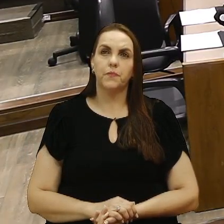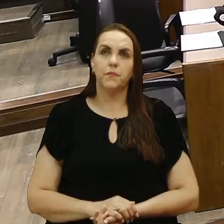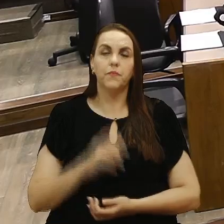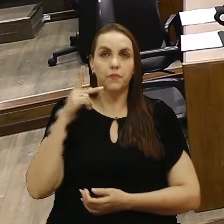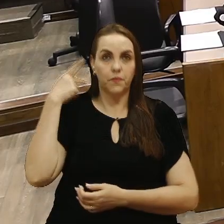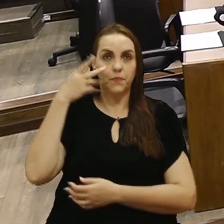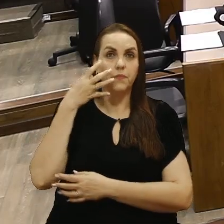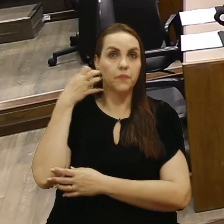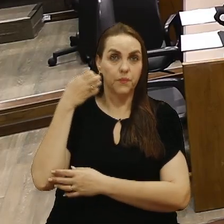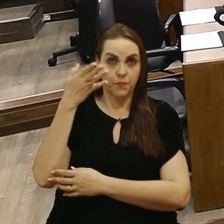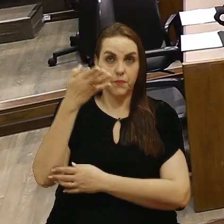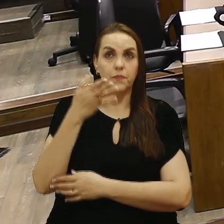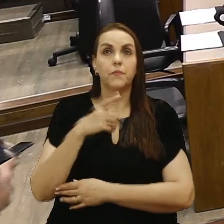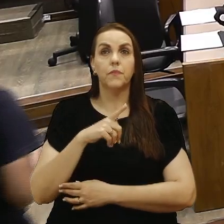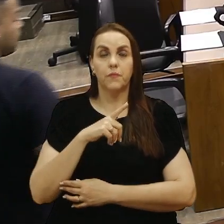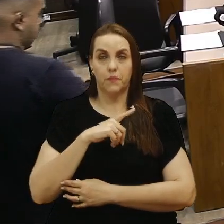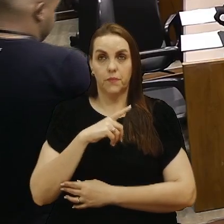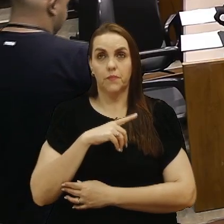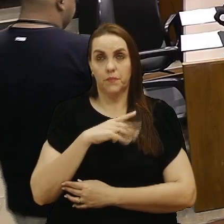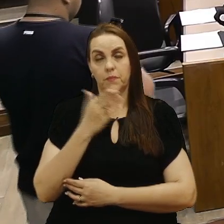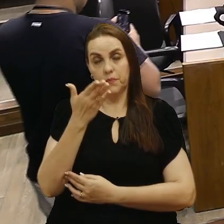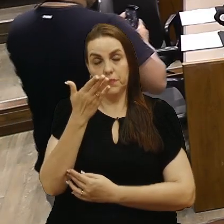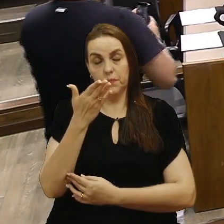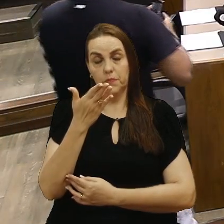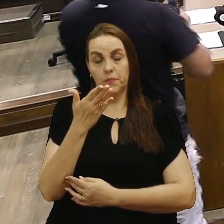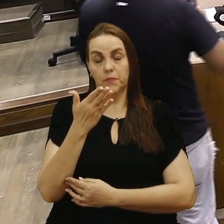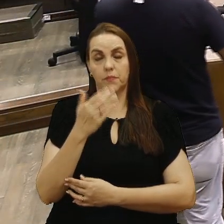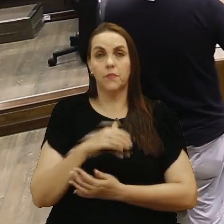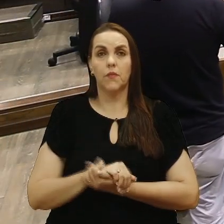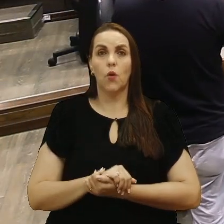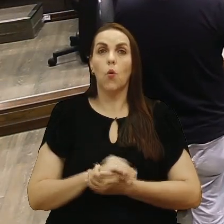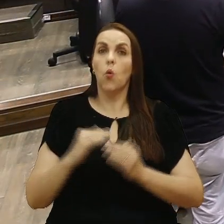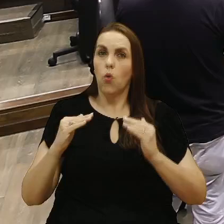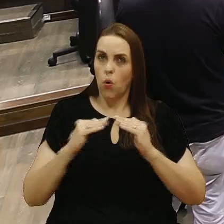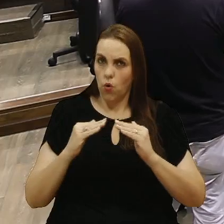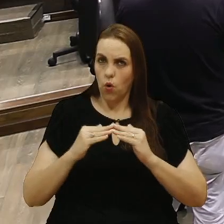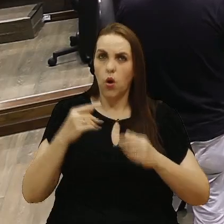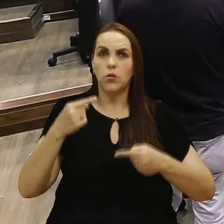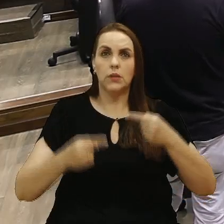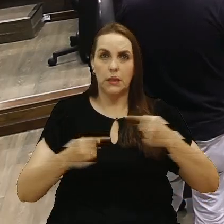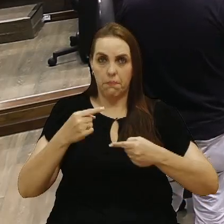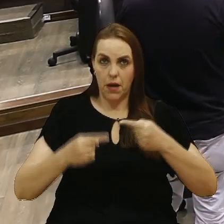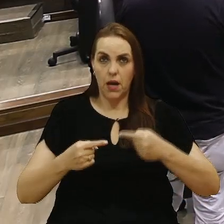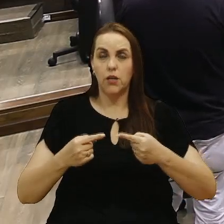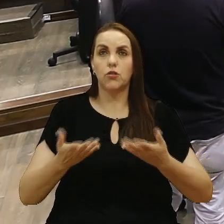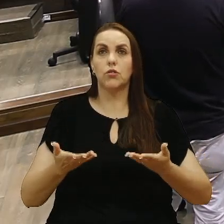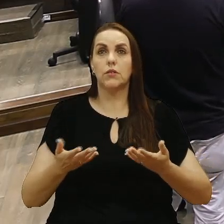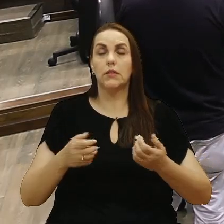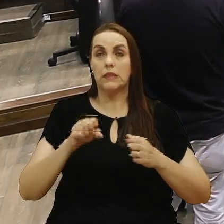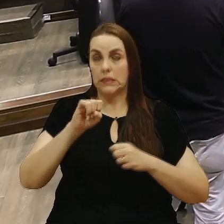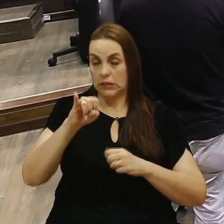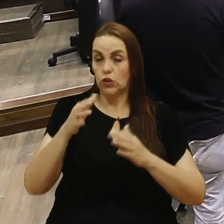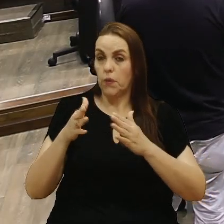Vereador Jack, sou favorável que vocês debatam. Se até tivesse pedido, a gente iria assinar